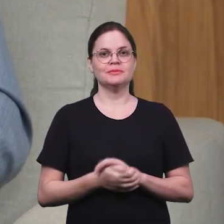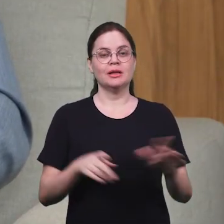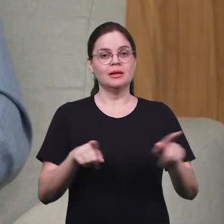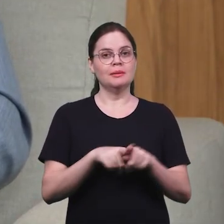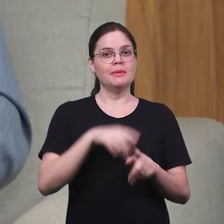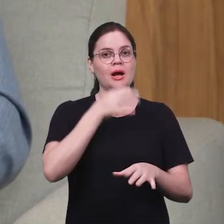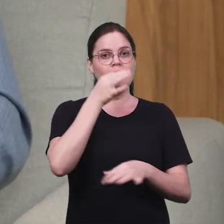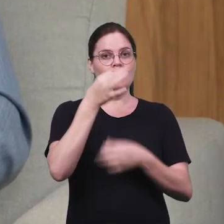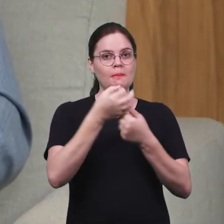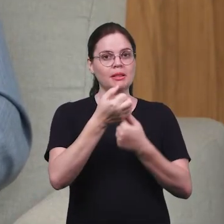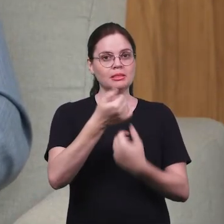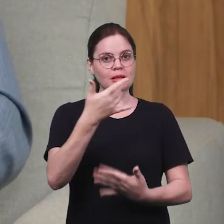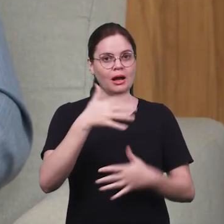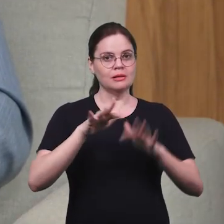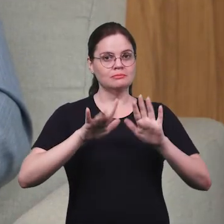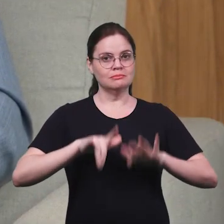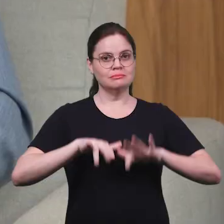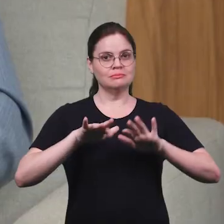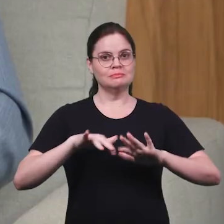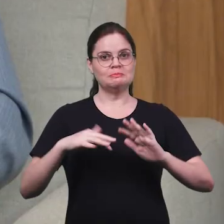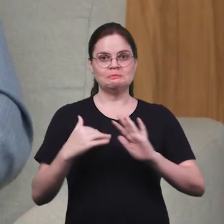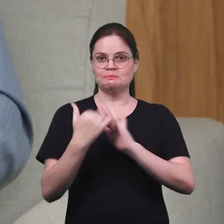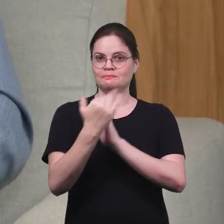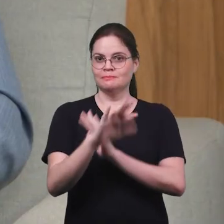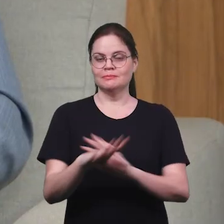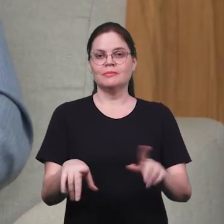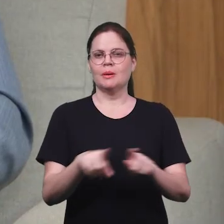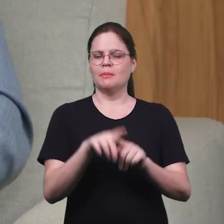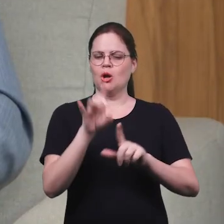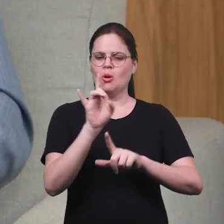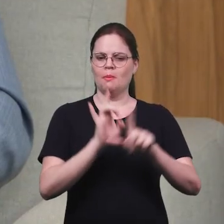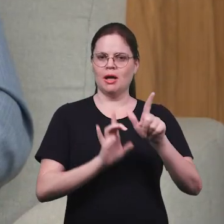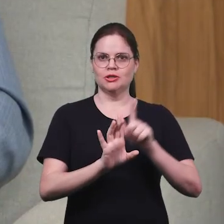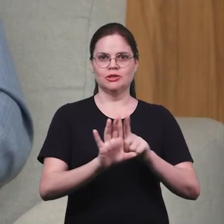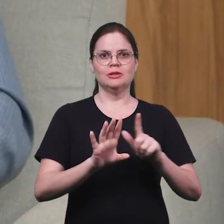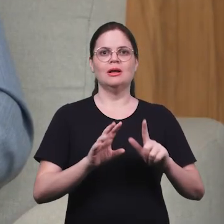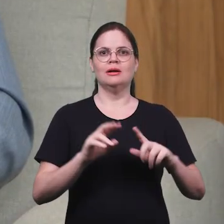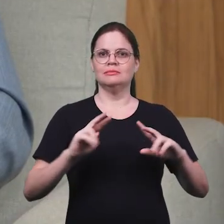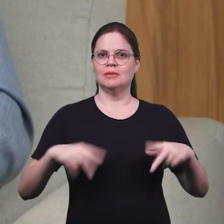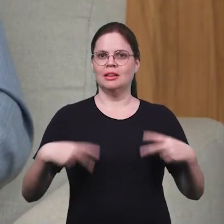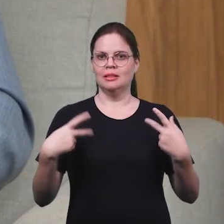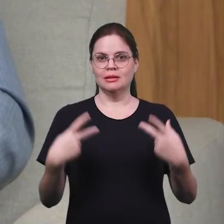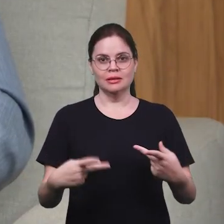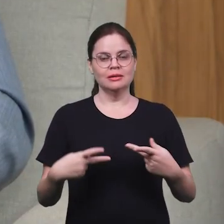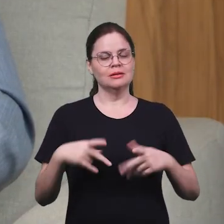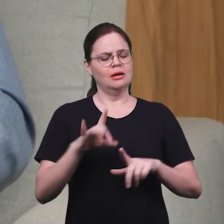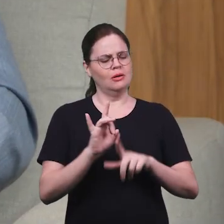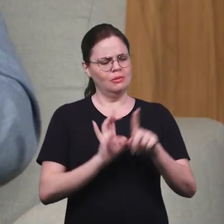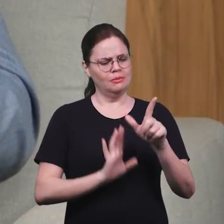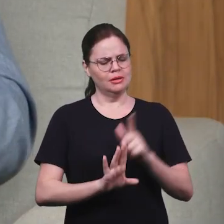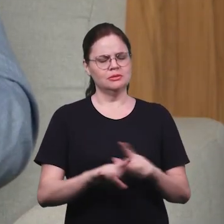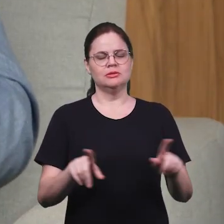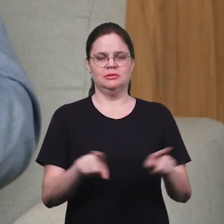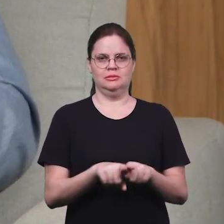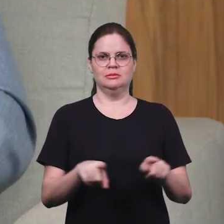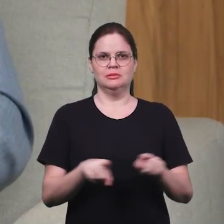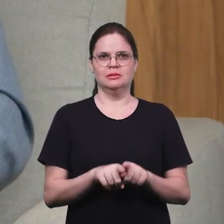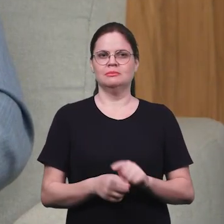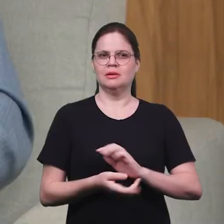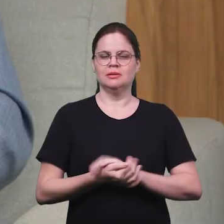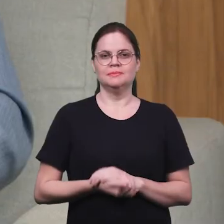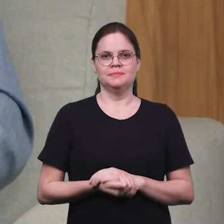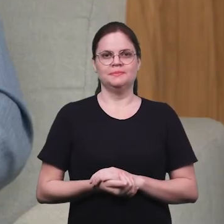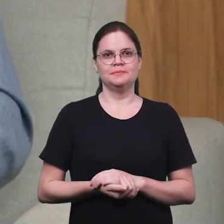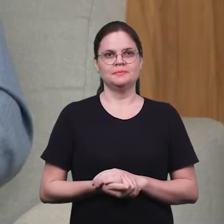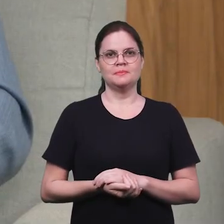já pode deixar o seu comentário, pode também compartilhar este vídeo com aqueles que você gostaria também que